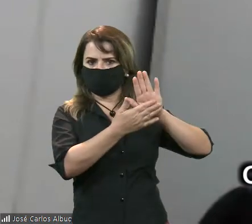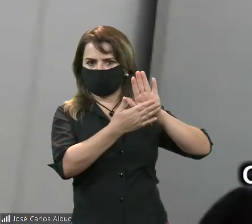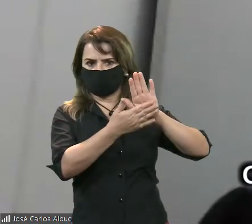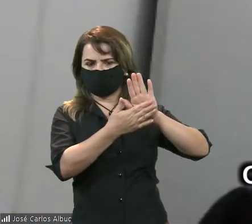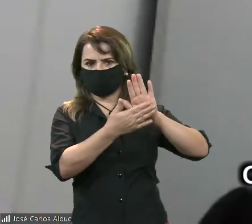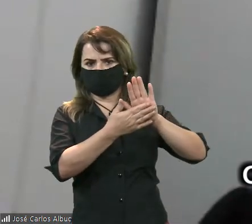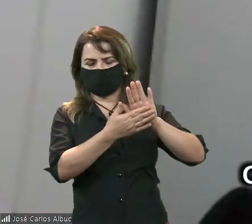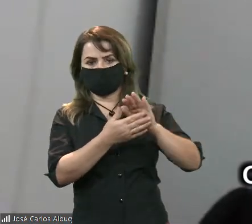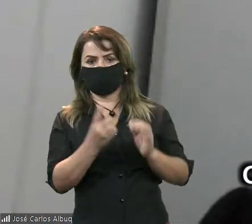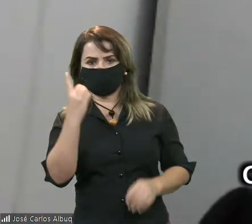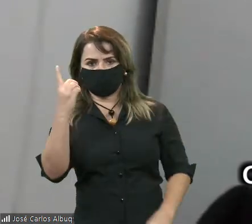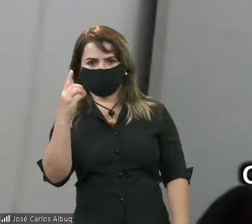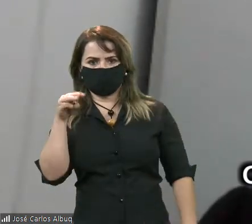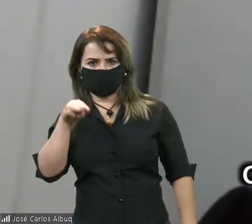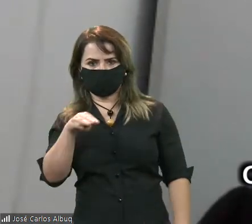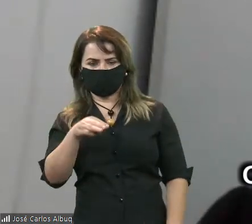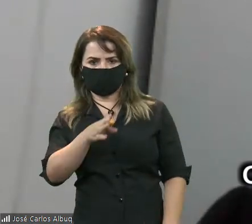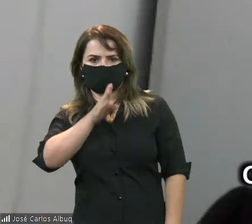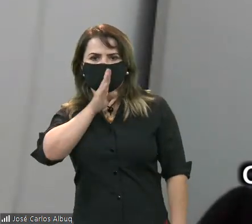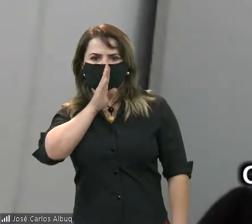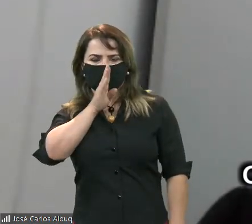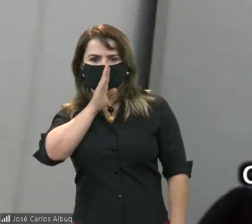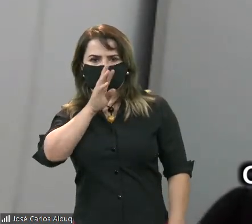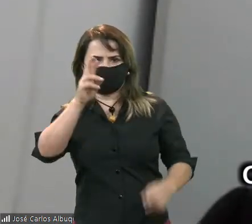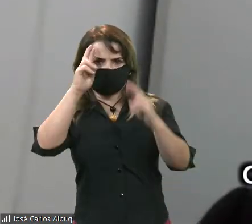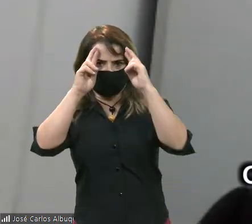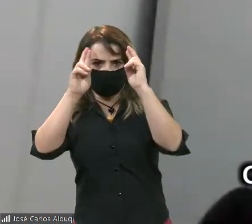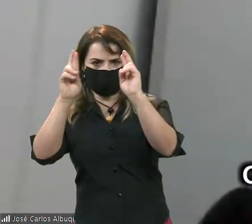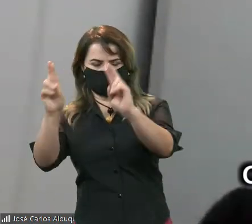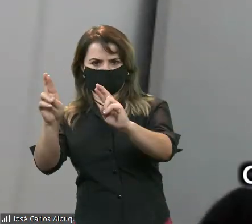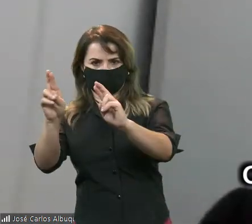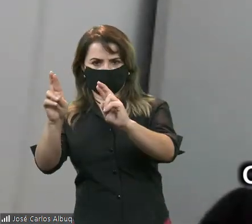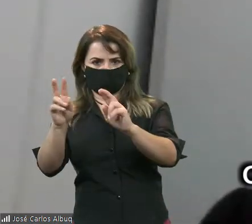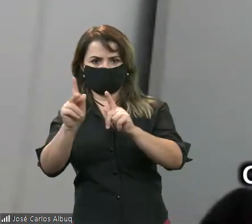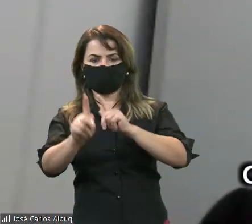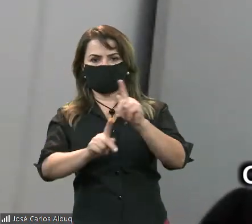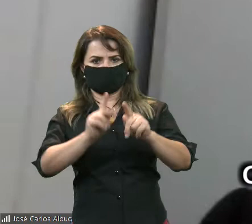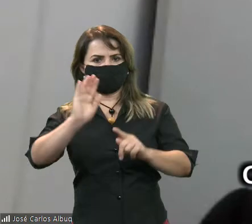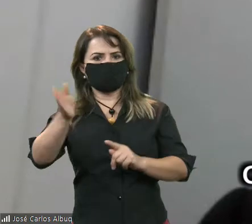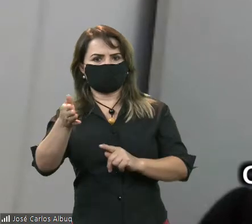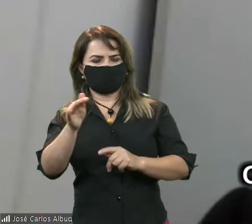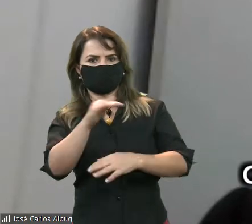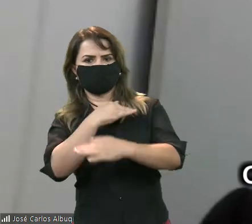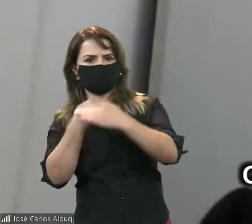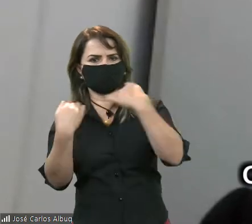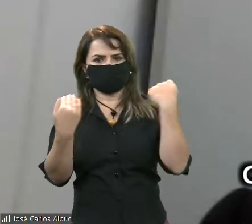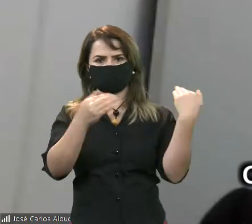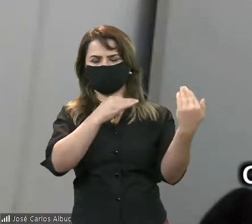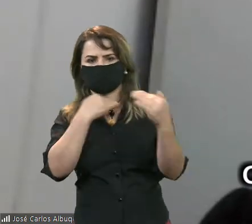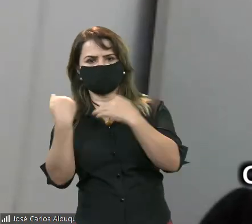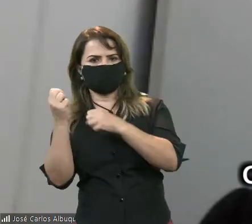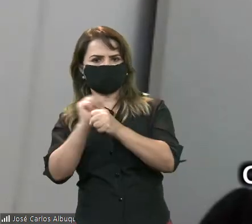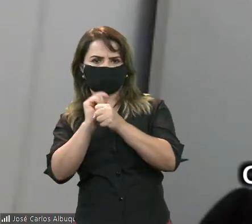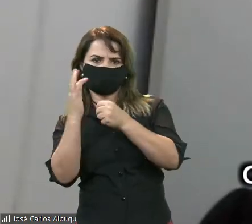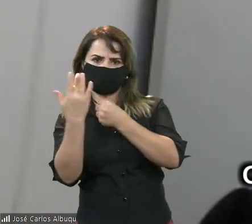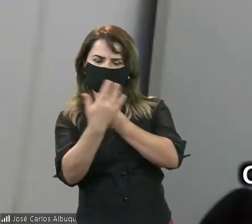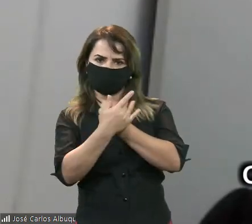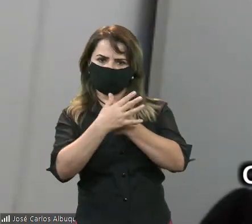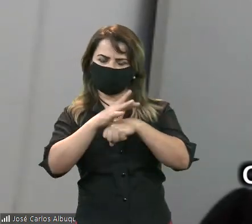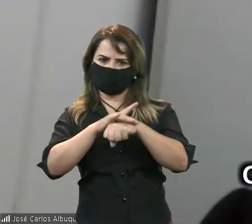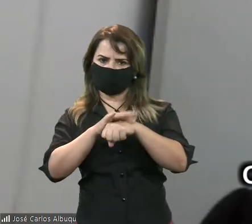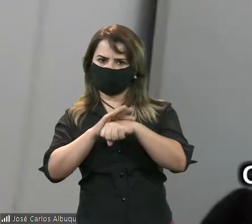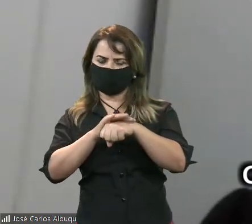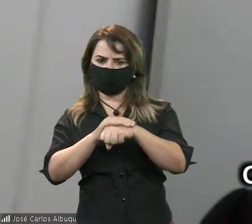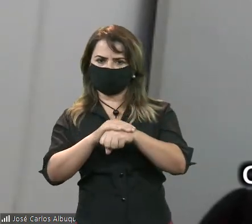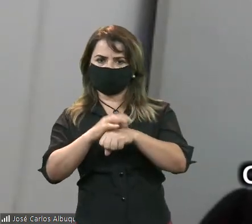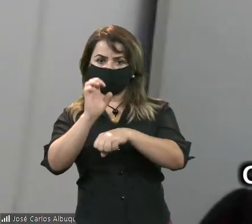um minuto de silêncio em razão a todas as pessoas que foram vítimas do Covid-19, né, no nosso estado